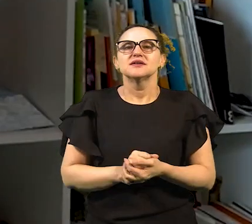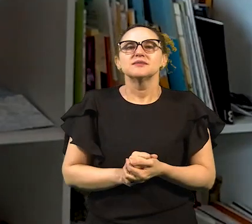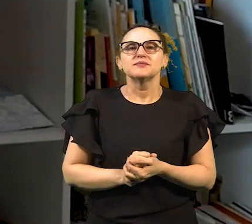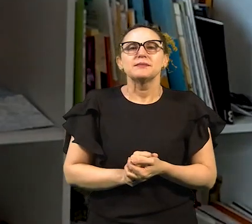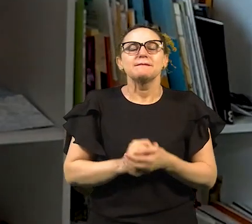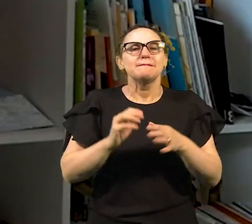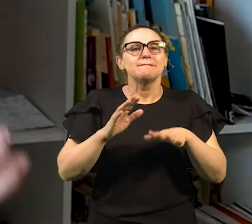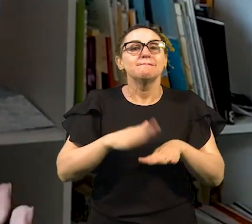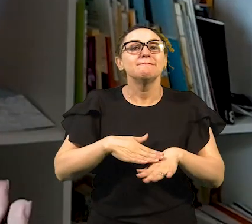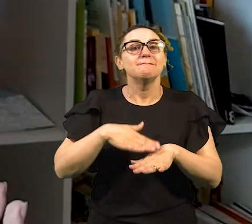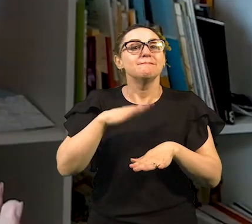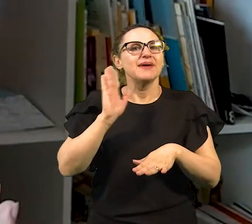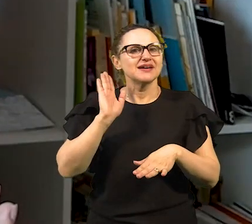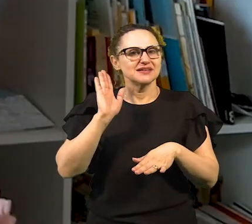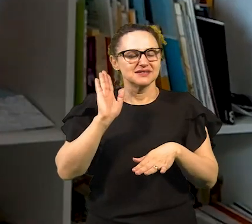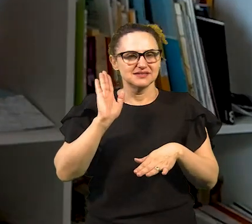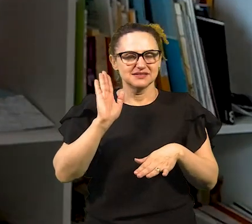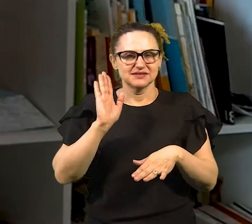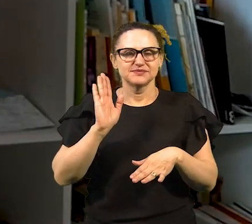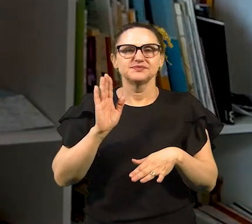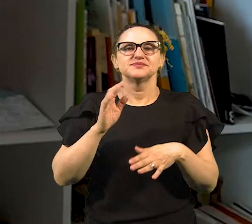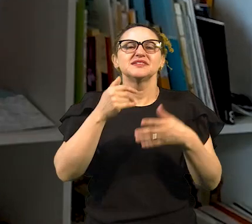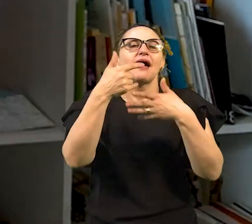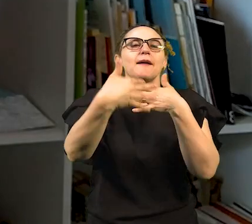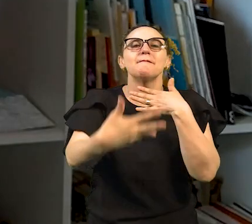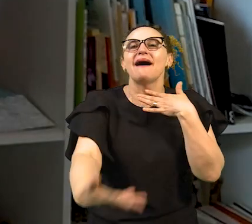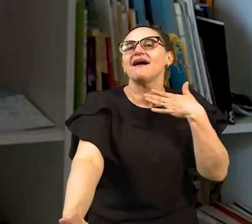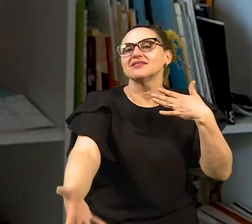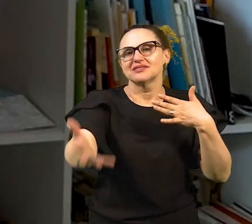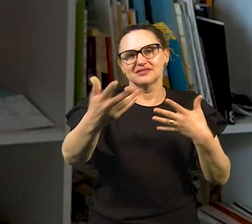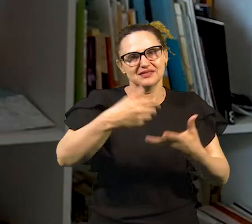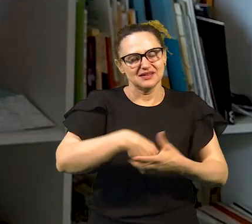poesia parnasiana é muito em resposta à poesia